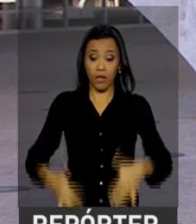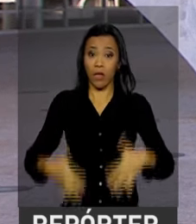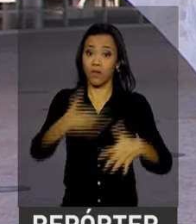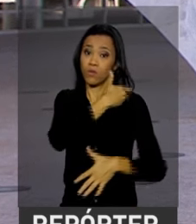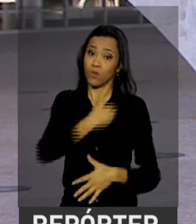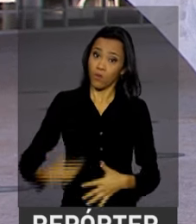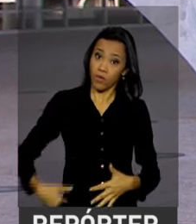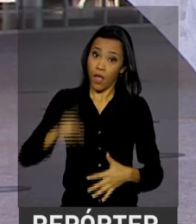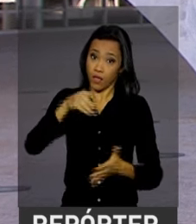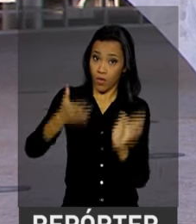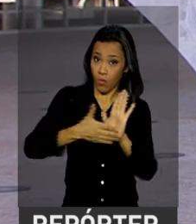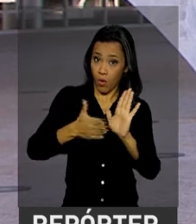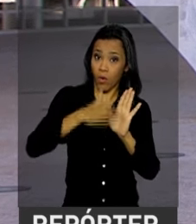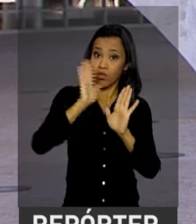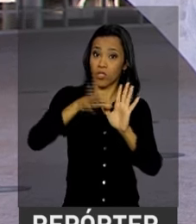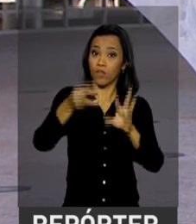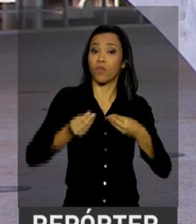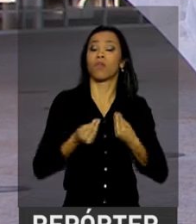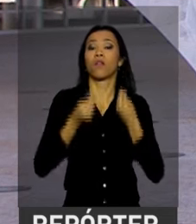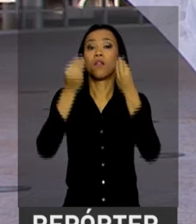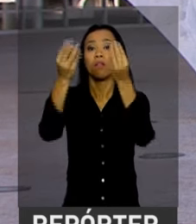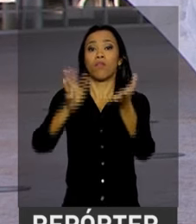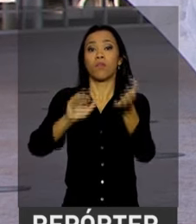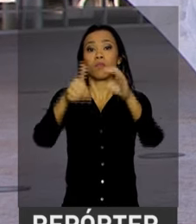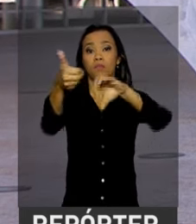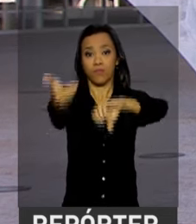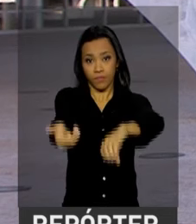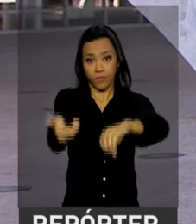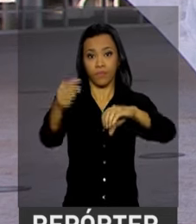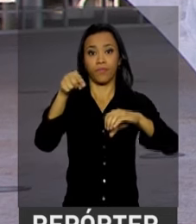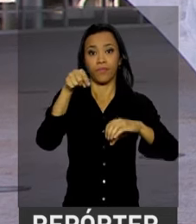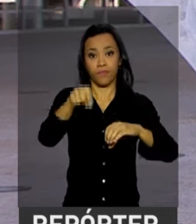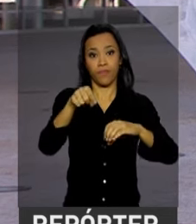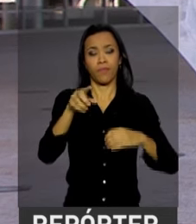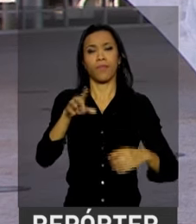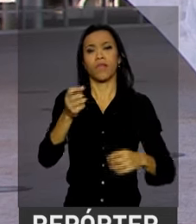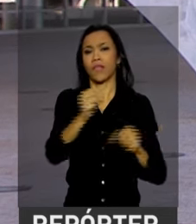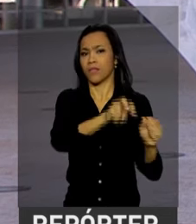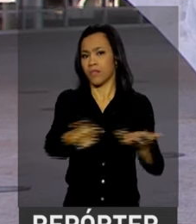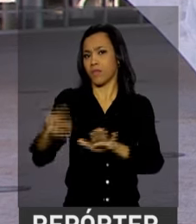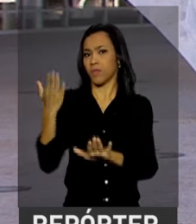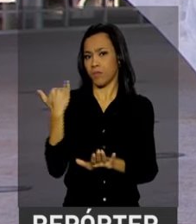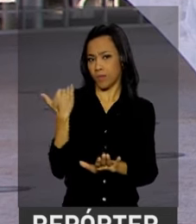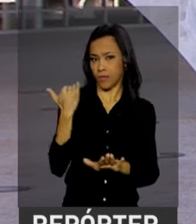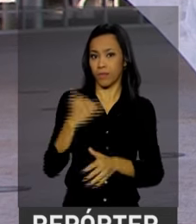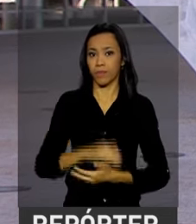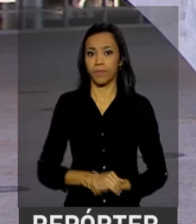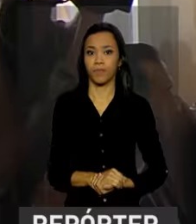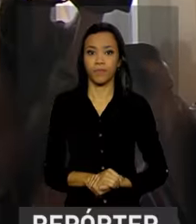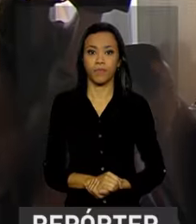lembra, foi enviado pelo Congresso, pelo governo federal ao Congresso Nacional na semana passada.